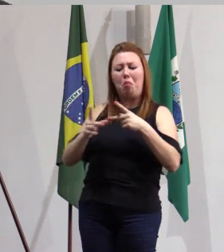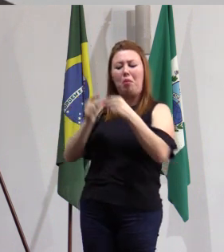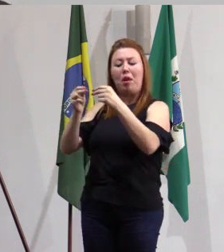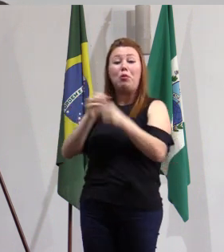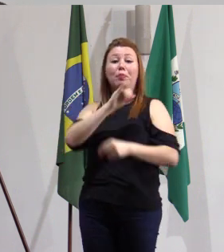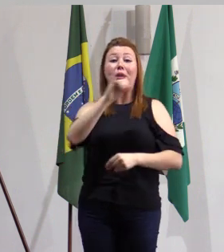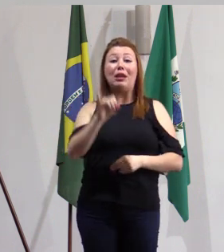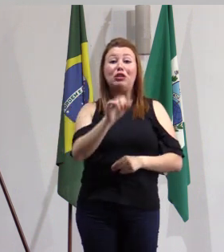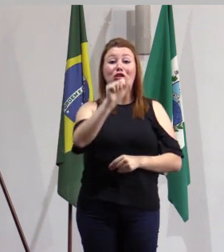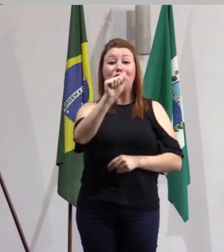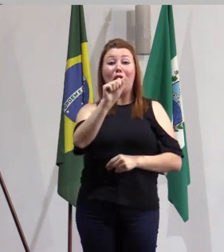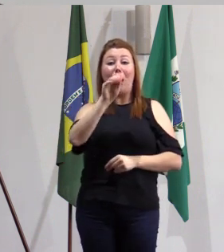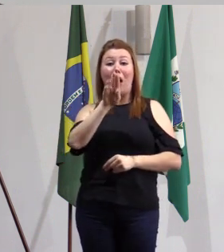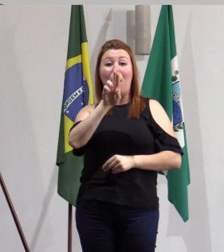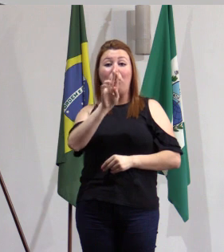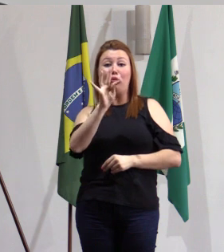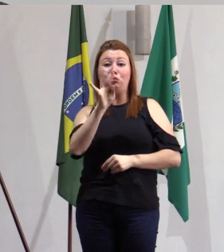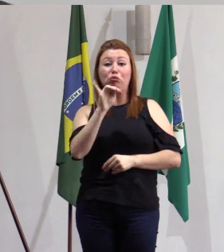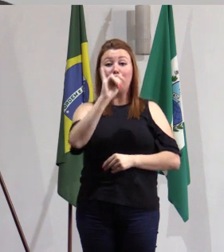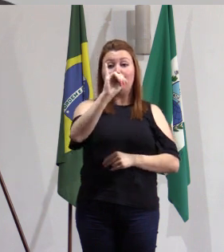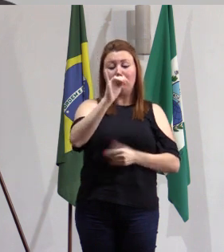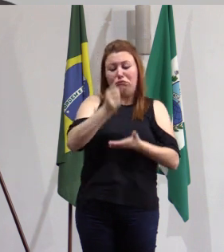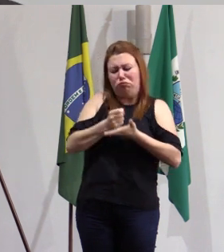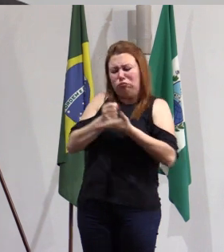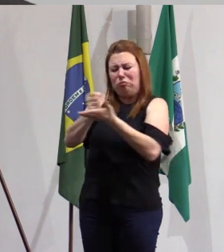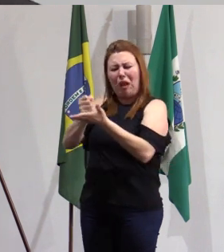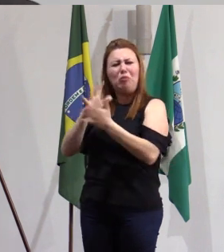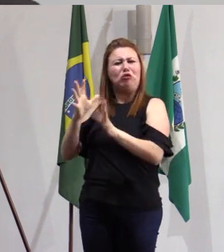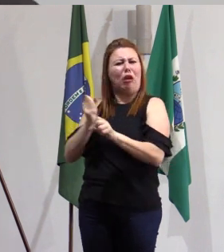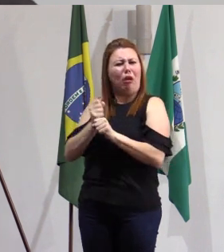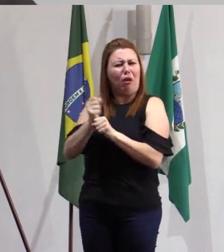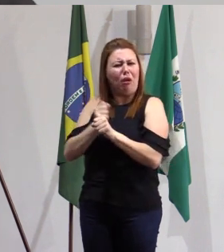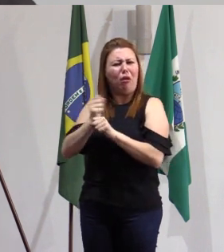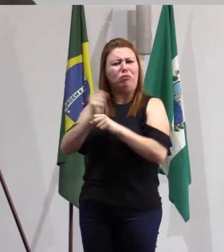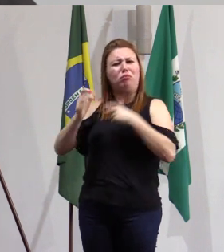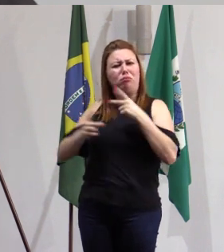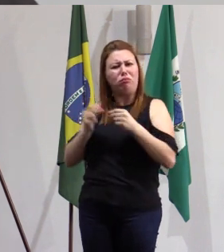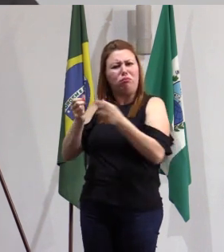Jabuti há tanto tempo. Temos orgulho